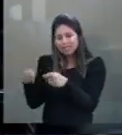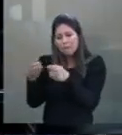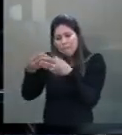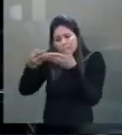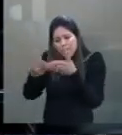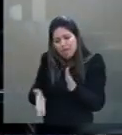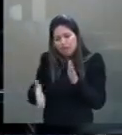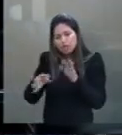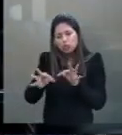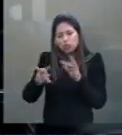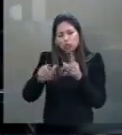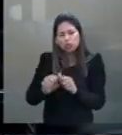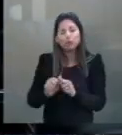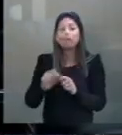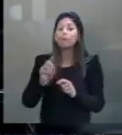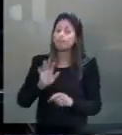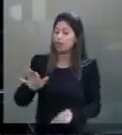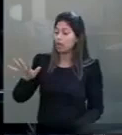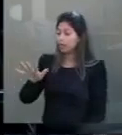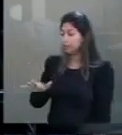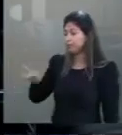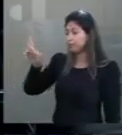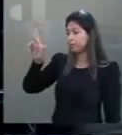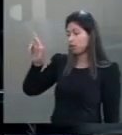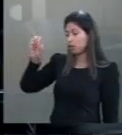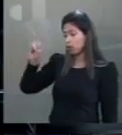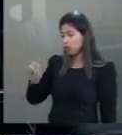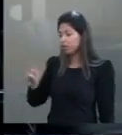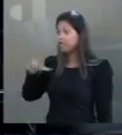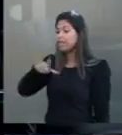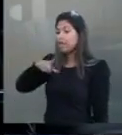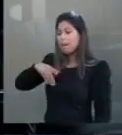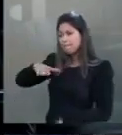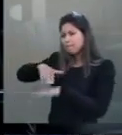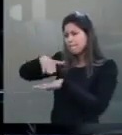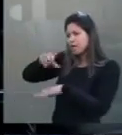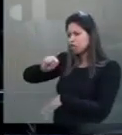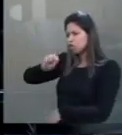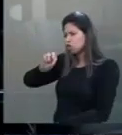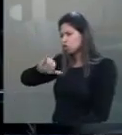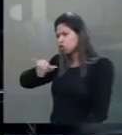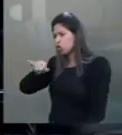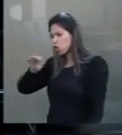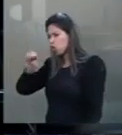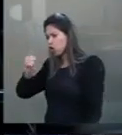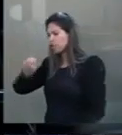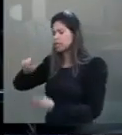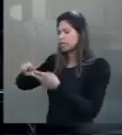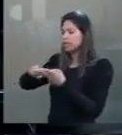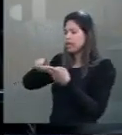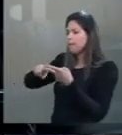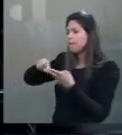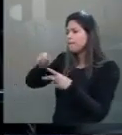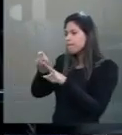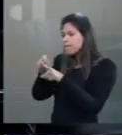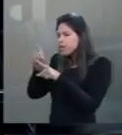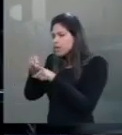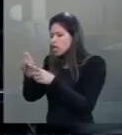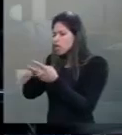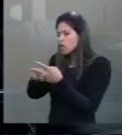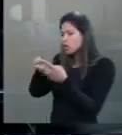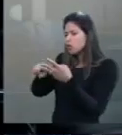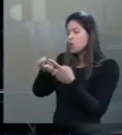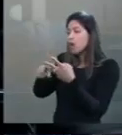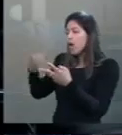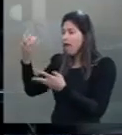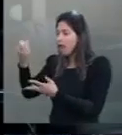Sul, mais de 60% da soja, do milho, do leite e toda a produção para o alto